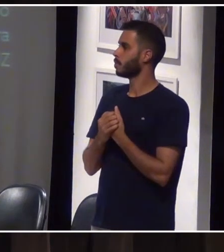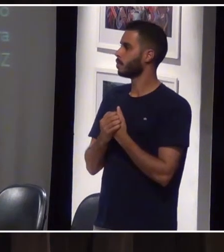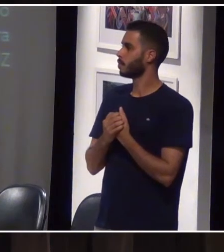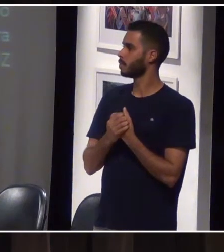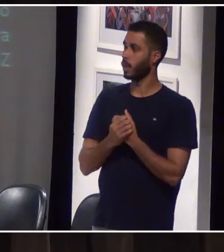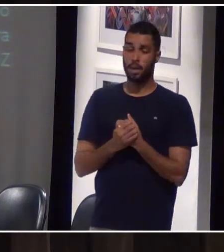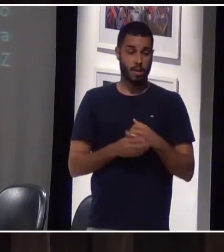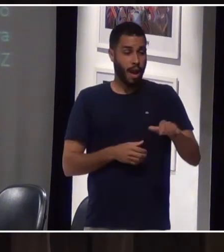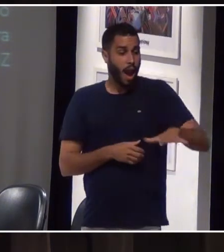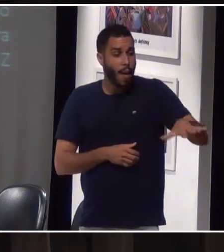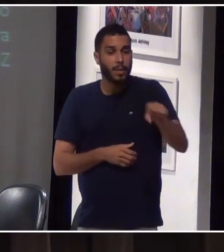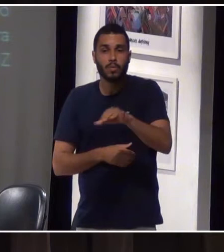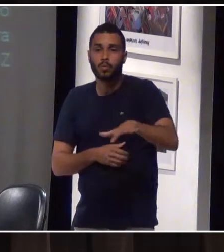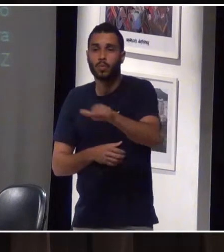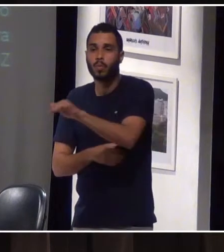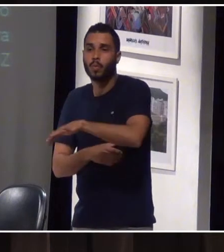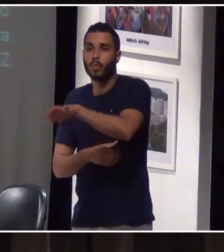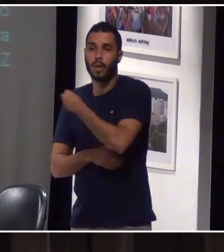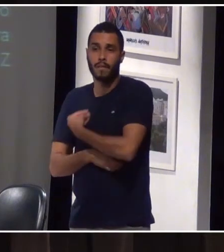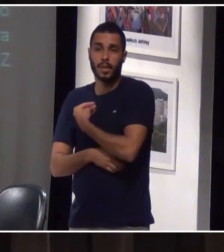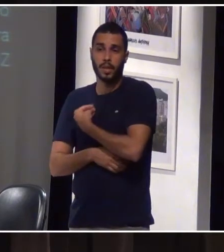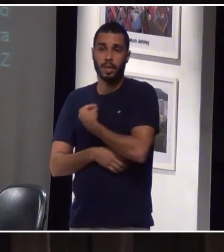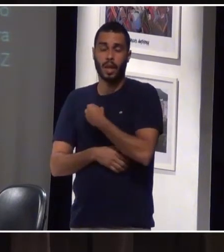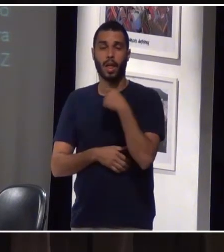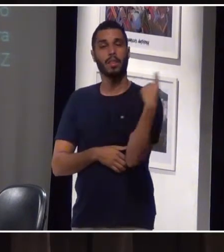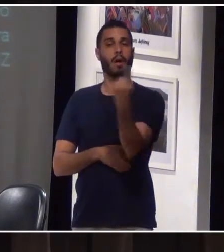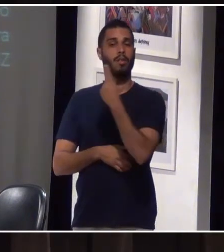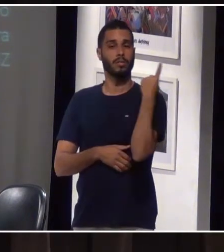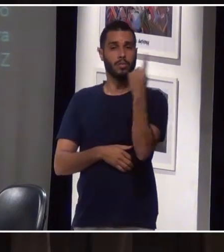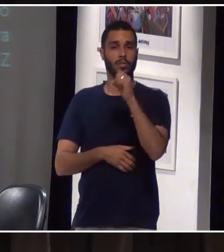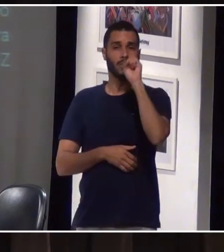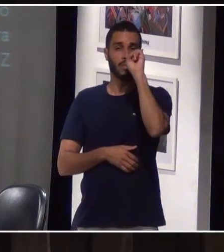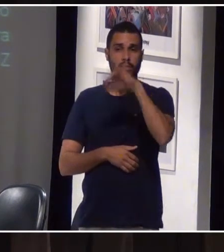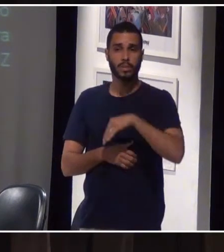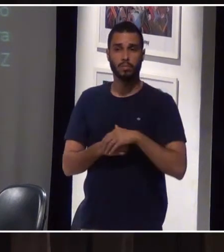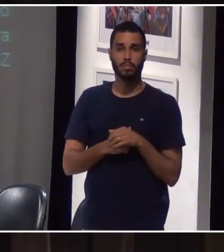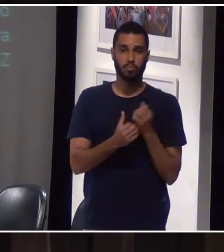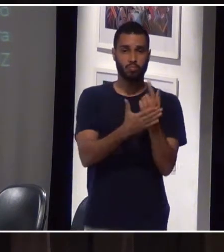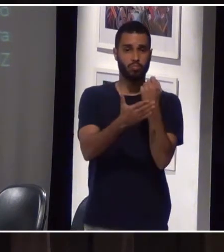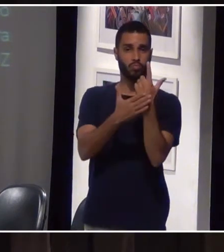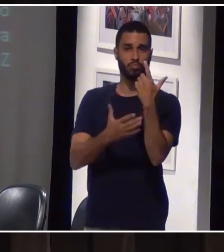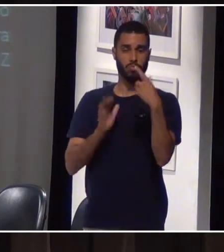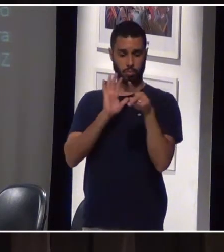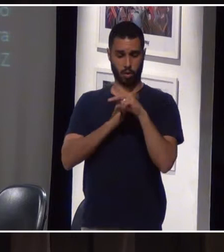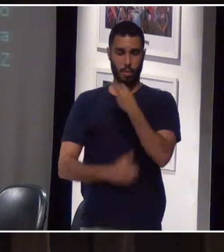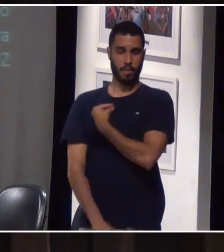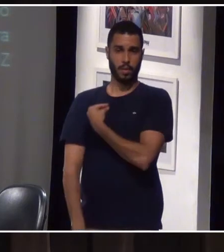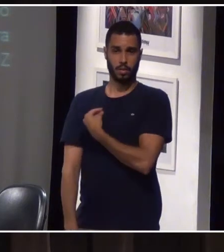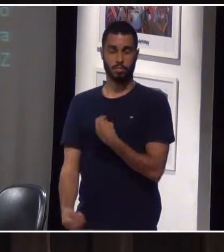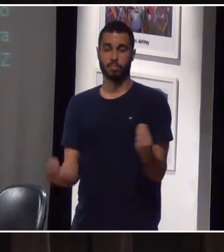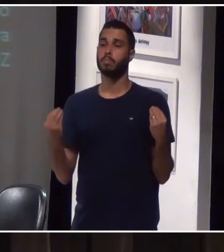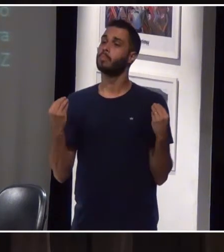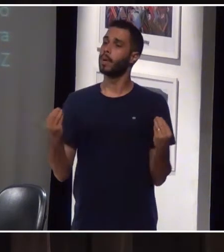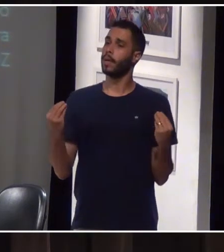Enfim, em todos os âmbitos da vida, a gente faz investimentos. Investimentos em nós mesmos, de modo